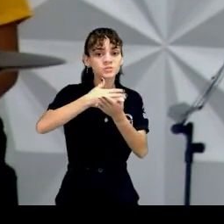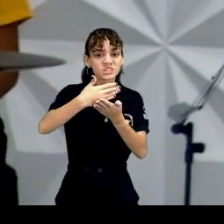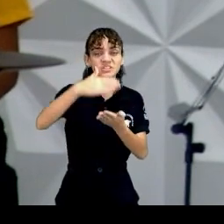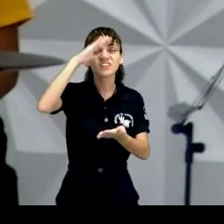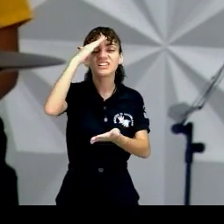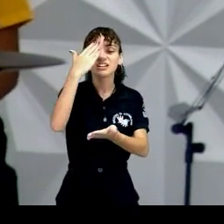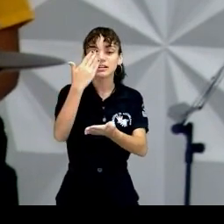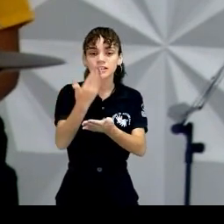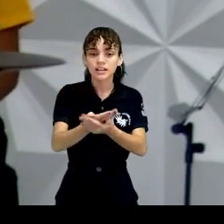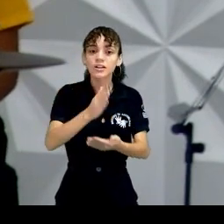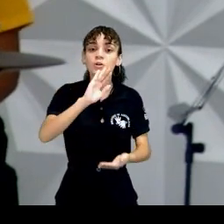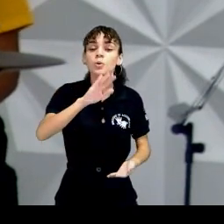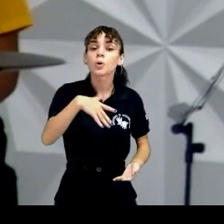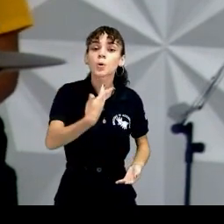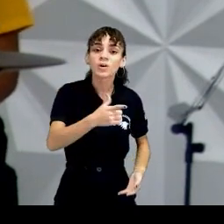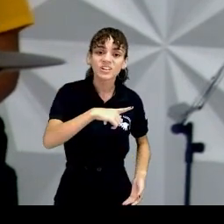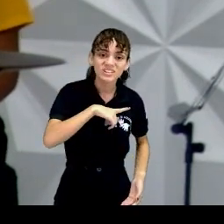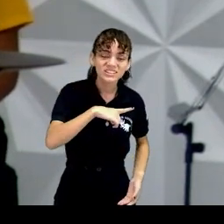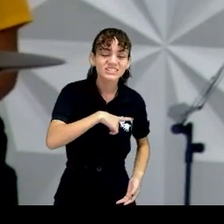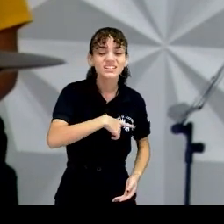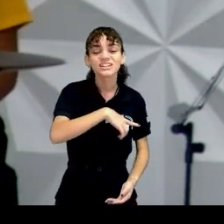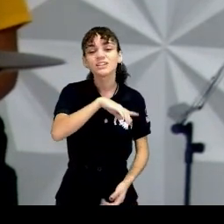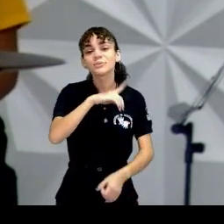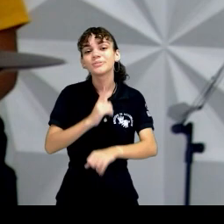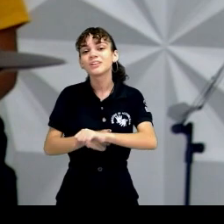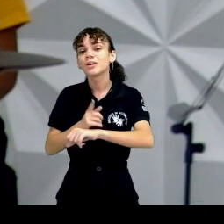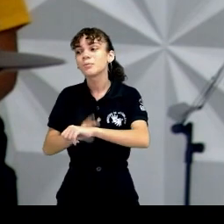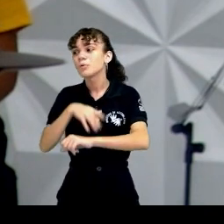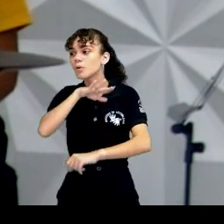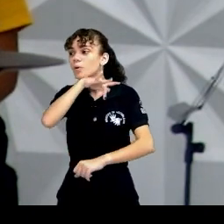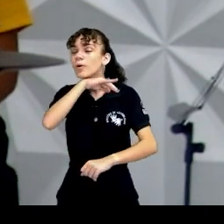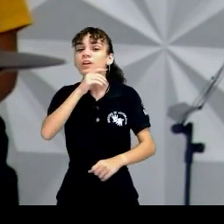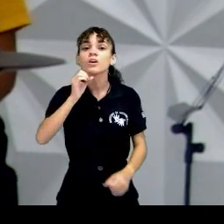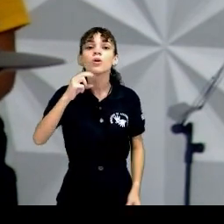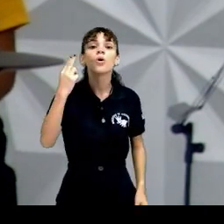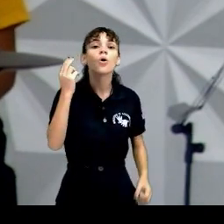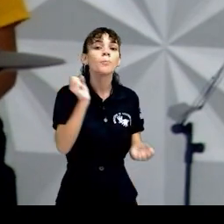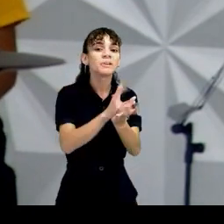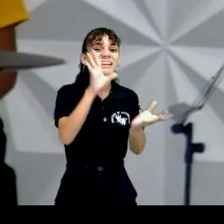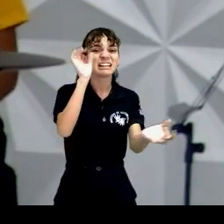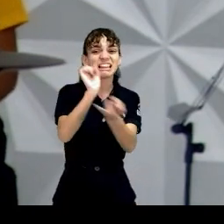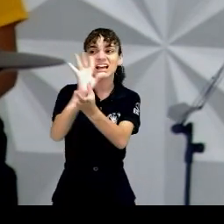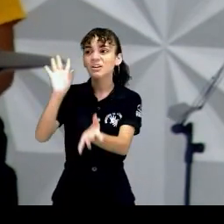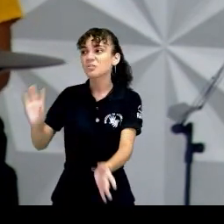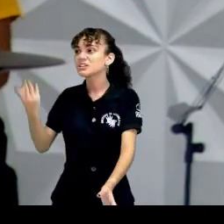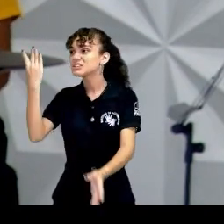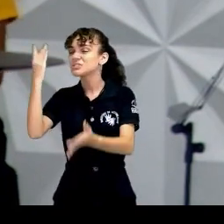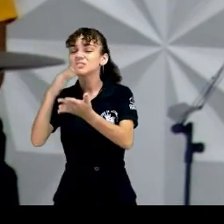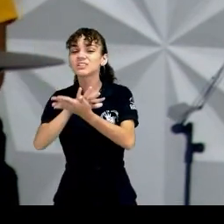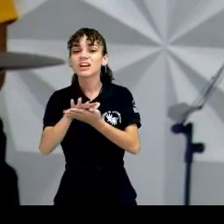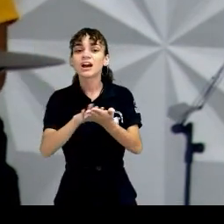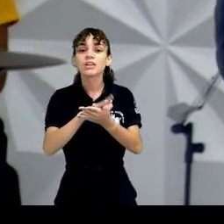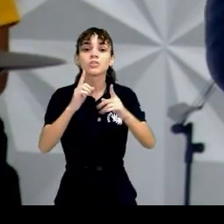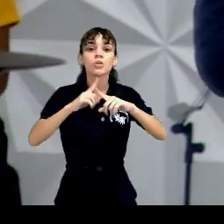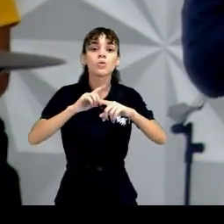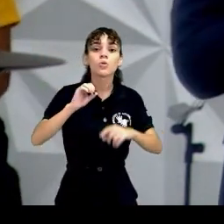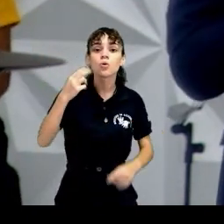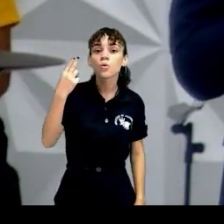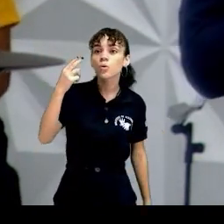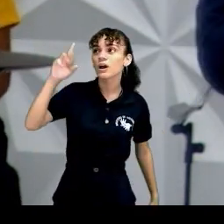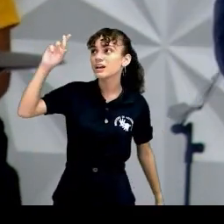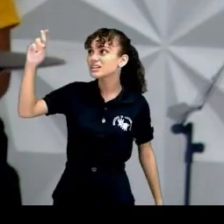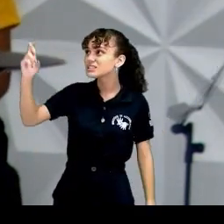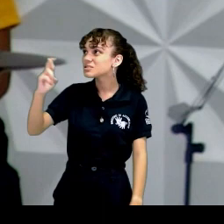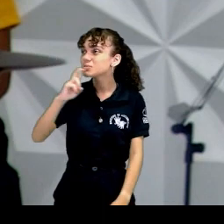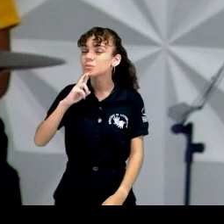ter acontecido, a resposta ainda não ter surgido, é continuar glorificando o nome do Senhor. Porque digo isso, volto os